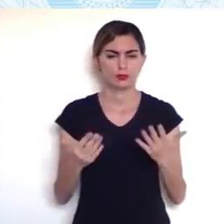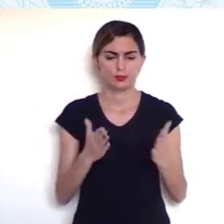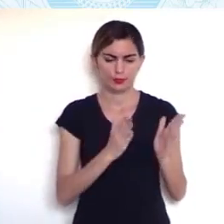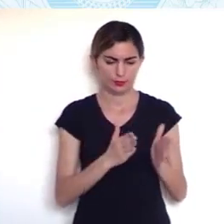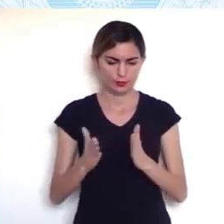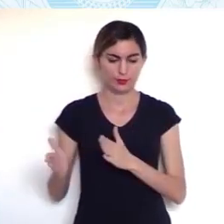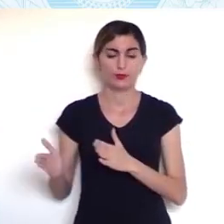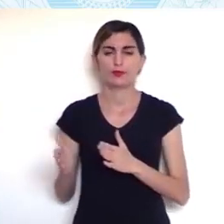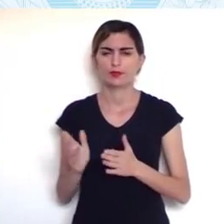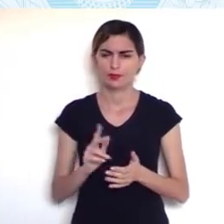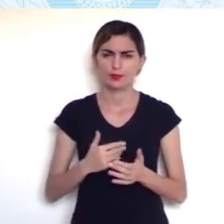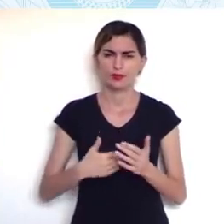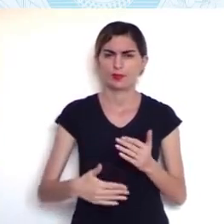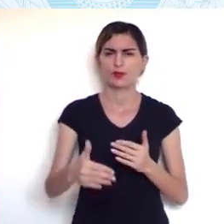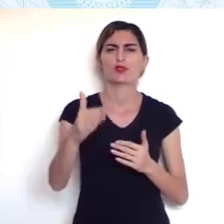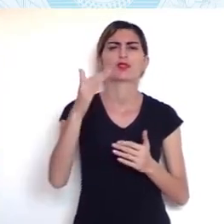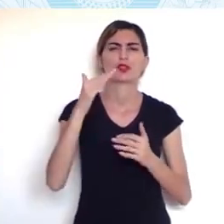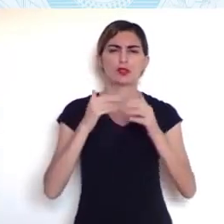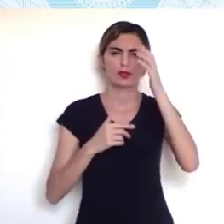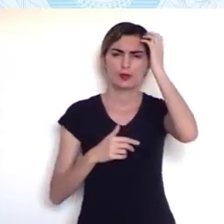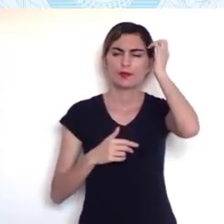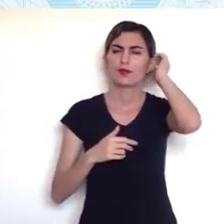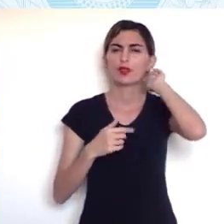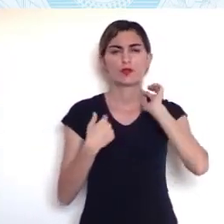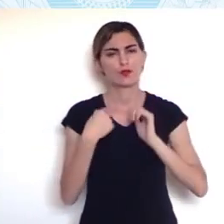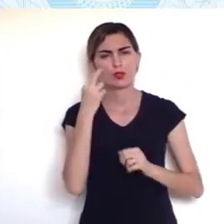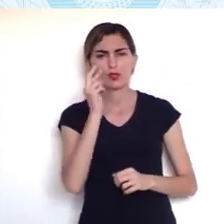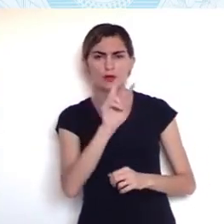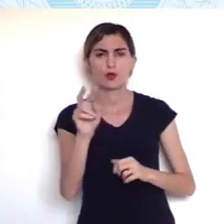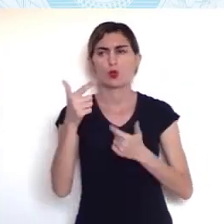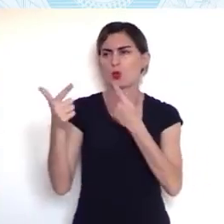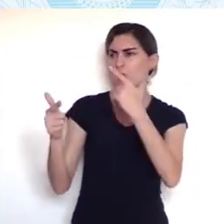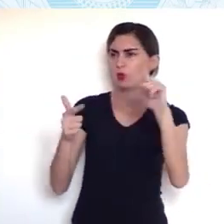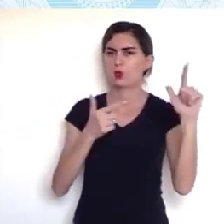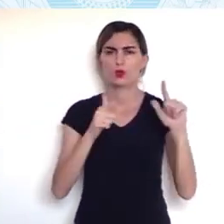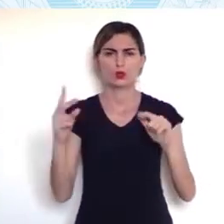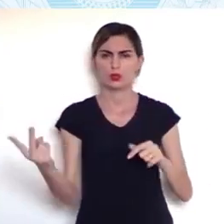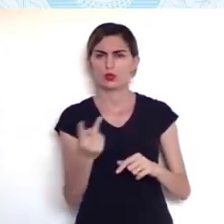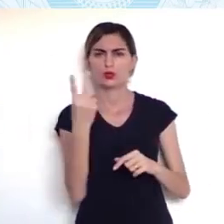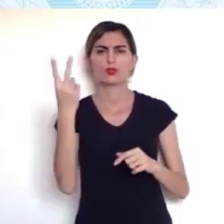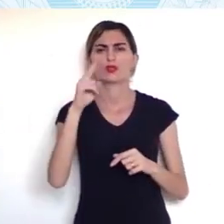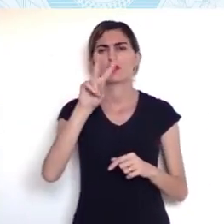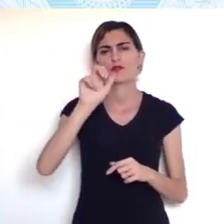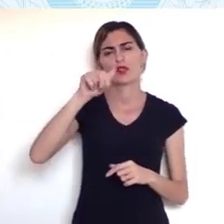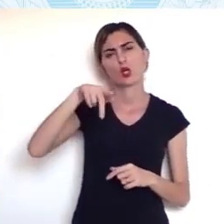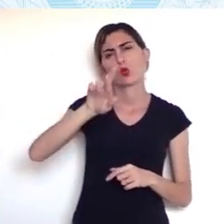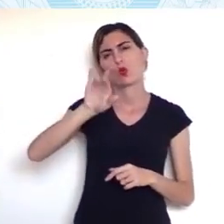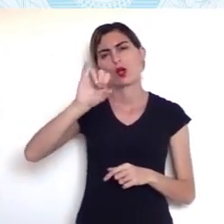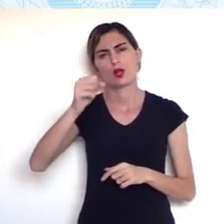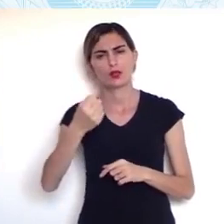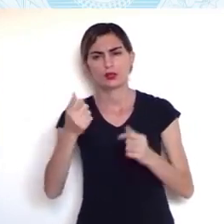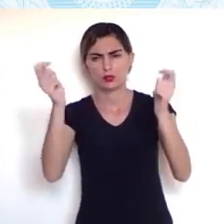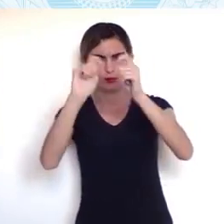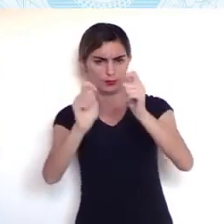dar posteriormente prosseguimento a outras vanguardas do campo artístico e